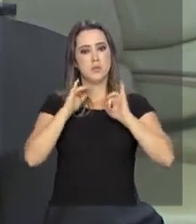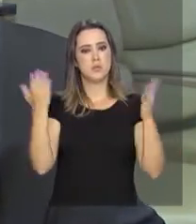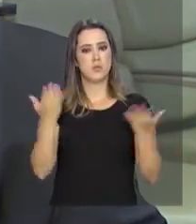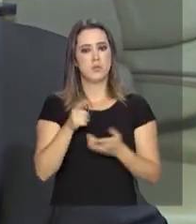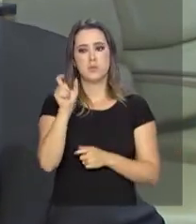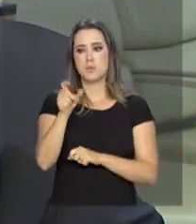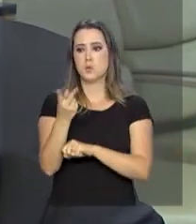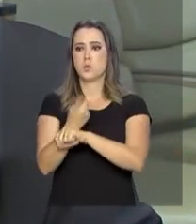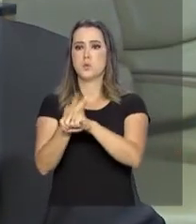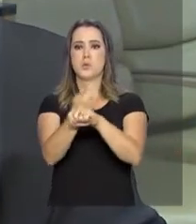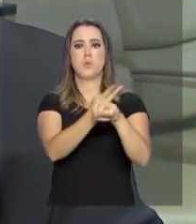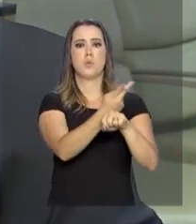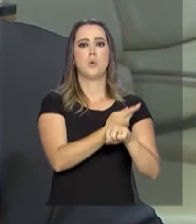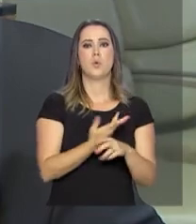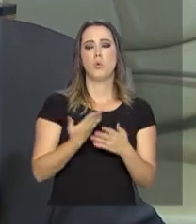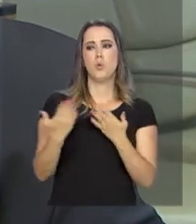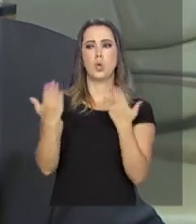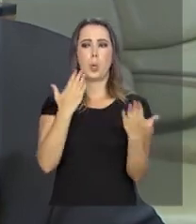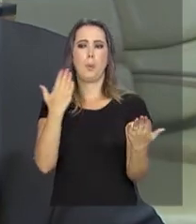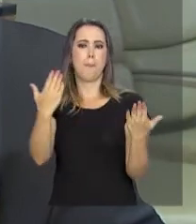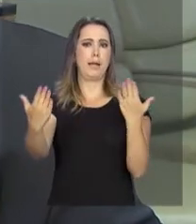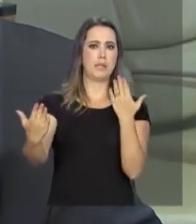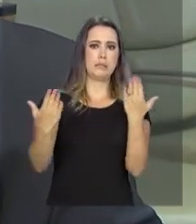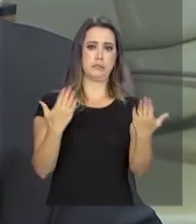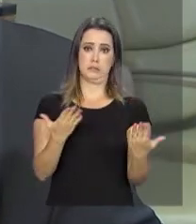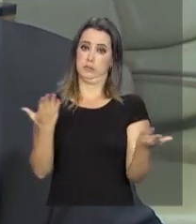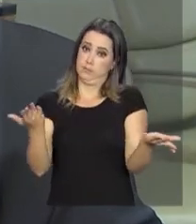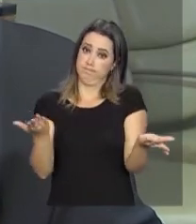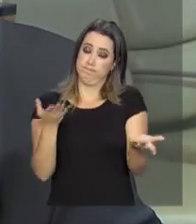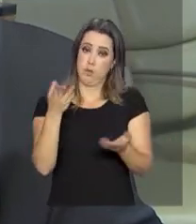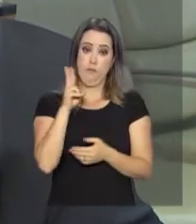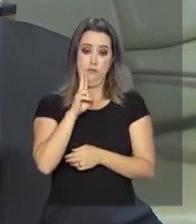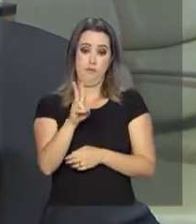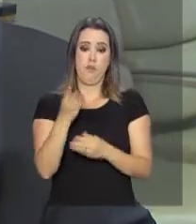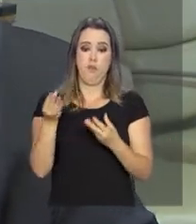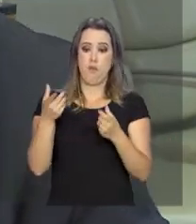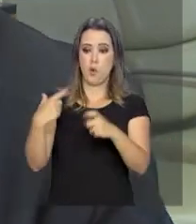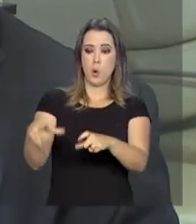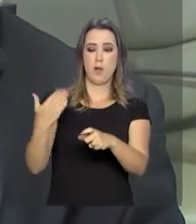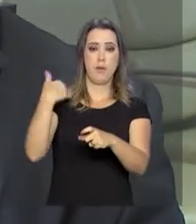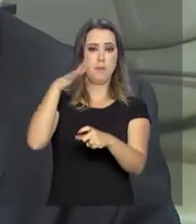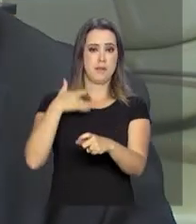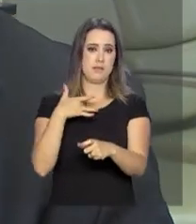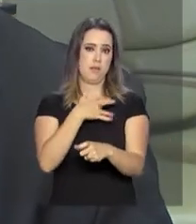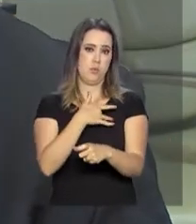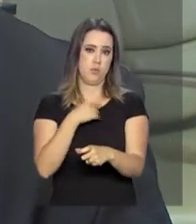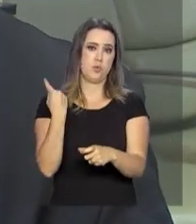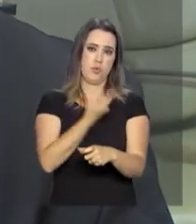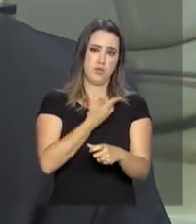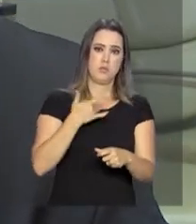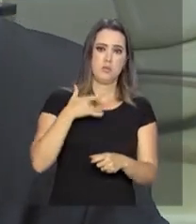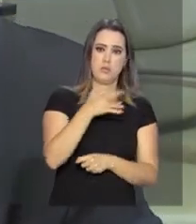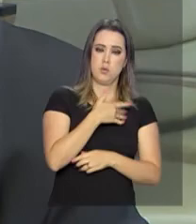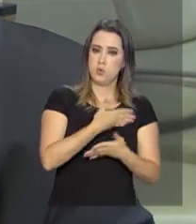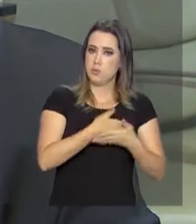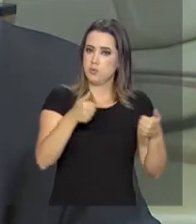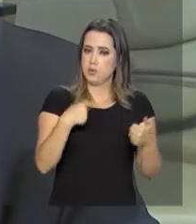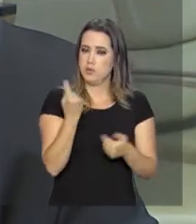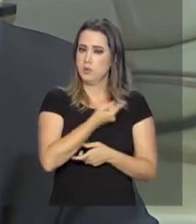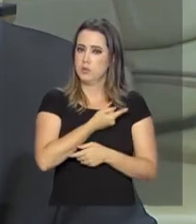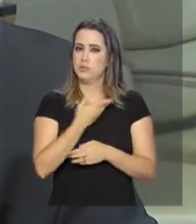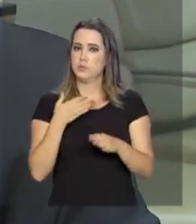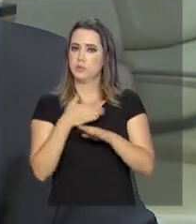pessoas procuram, elas comparam, né? E a informação está disponível. Então nós vamos ter ganho à medida que a nossa saúde melhore, nós vamos ter